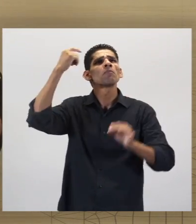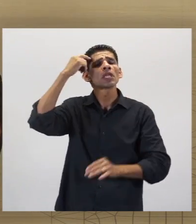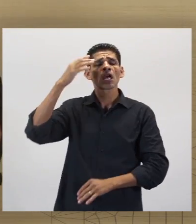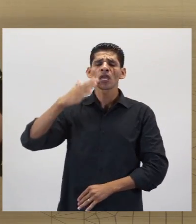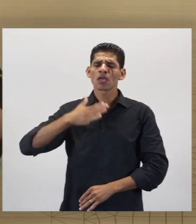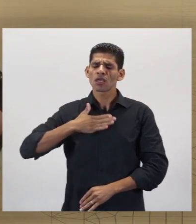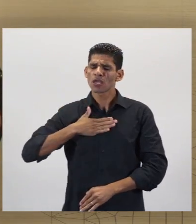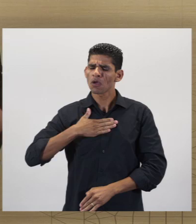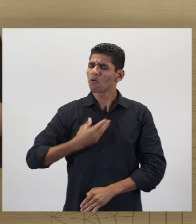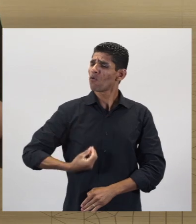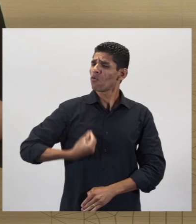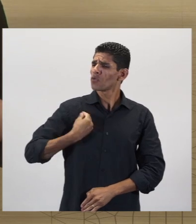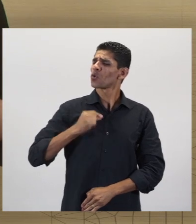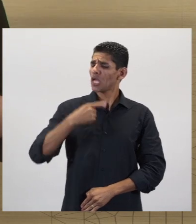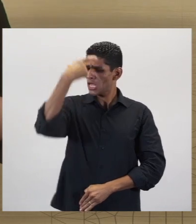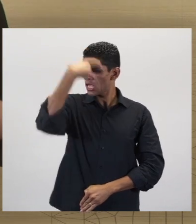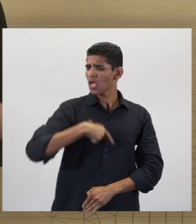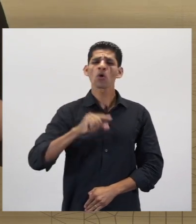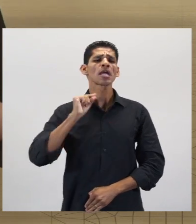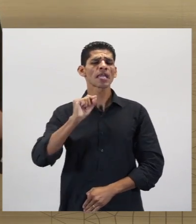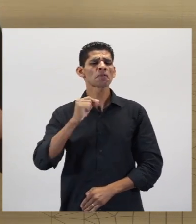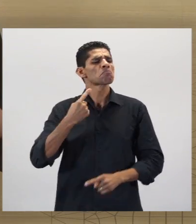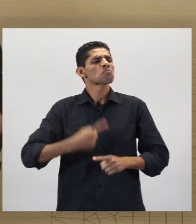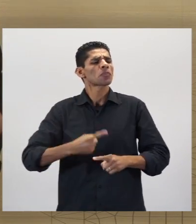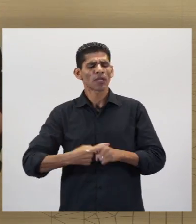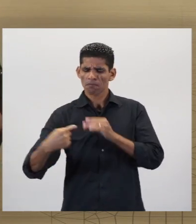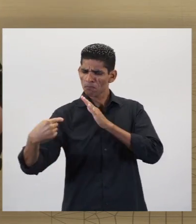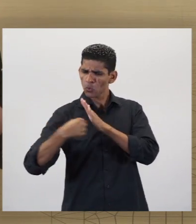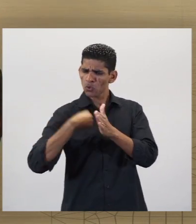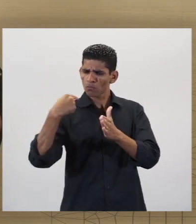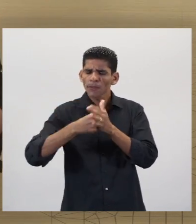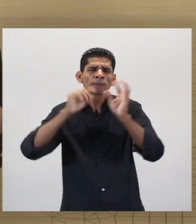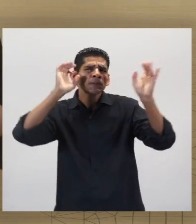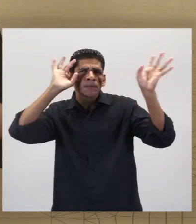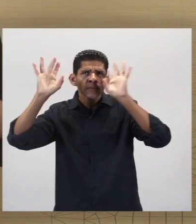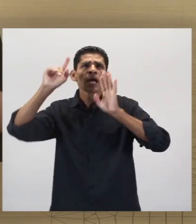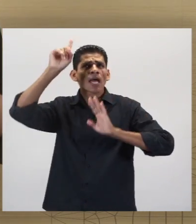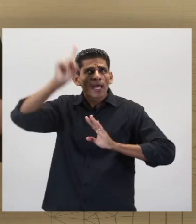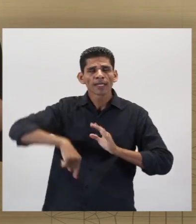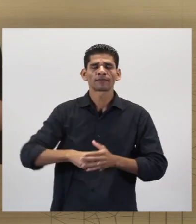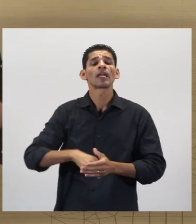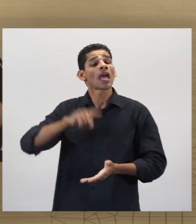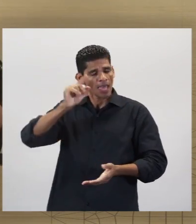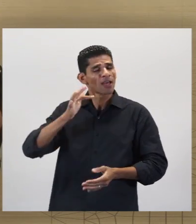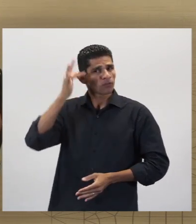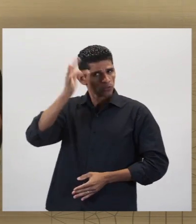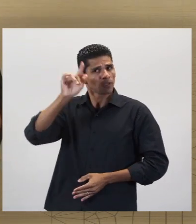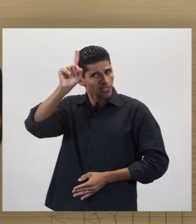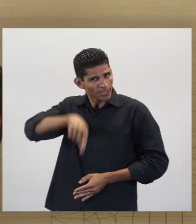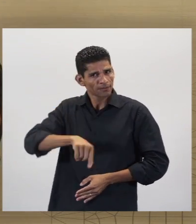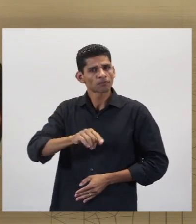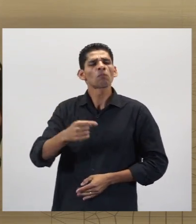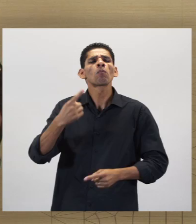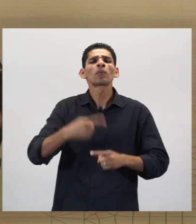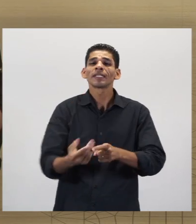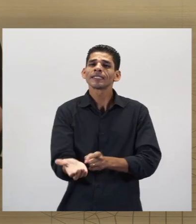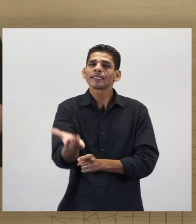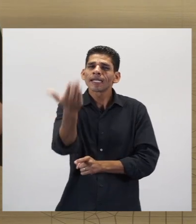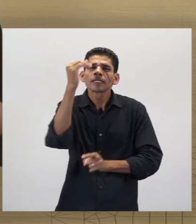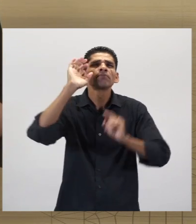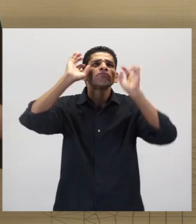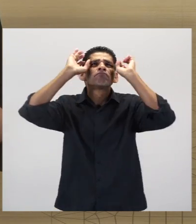tipo quem sou eu, qual a finalidade da vida, entre outras questões. Isso também é filosofar, pois se está trabalhando sobre o pensamento.